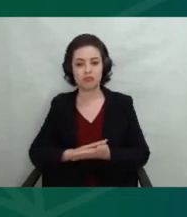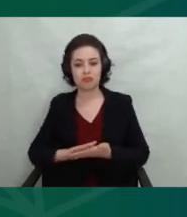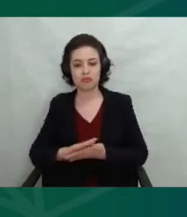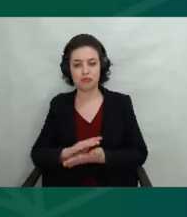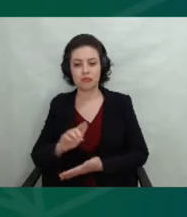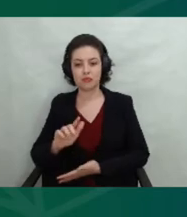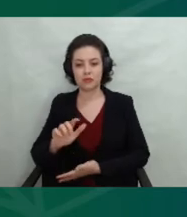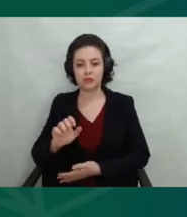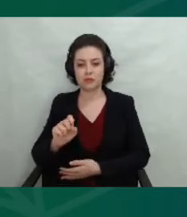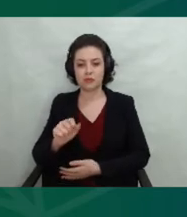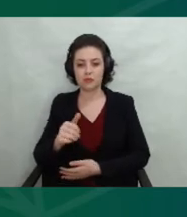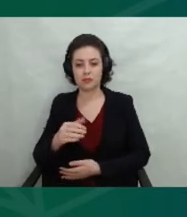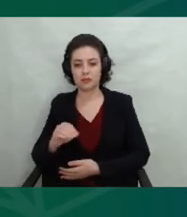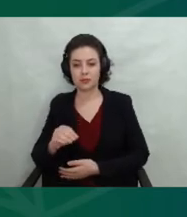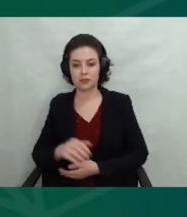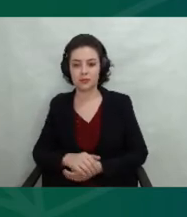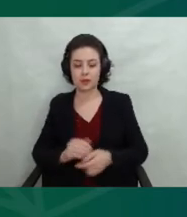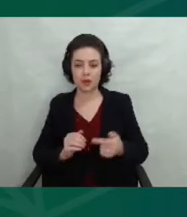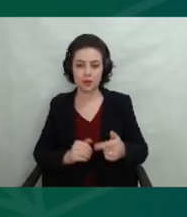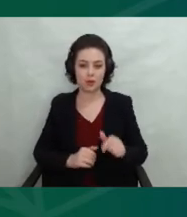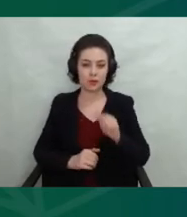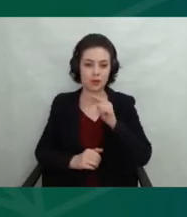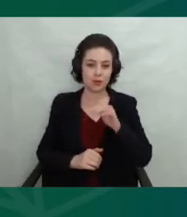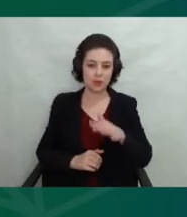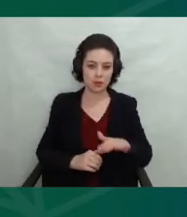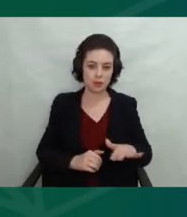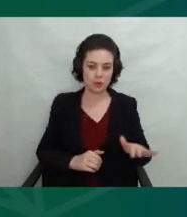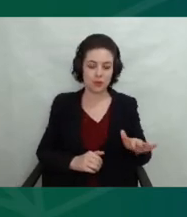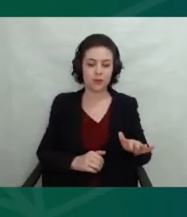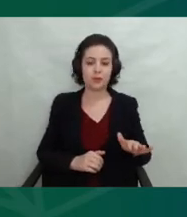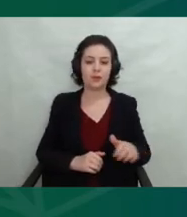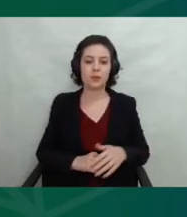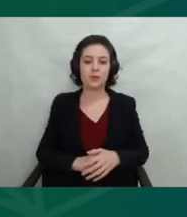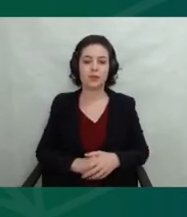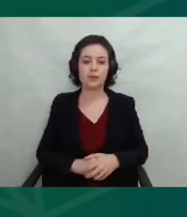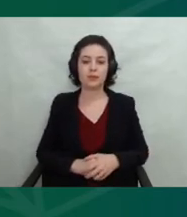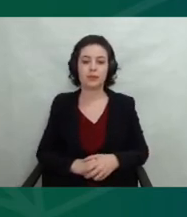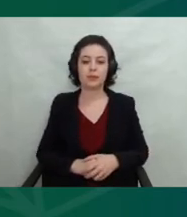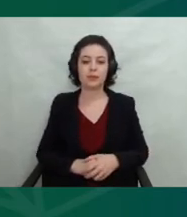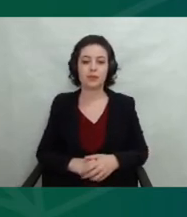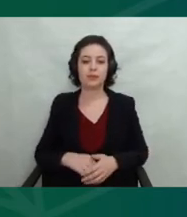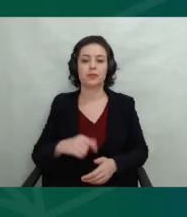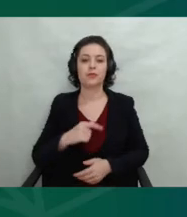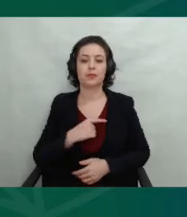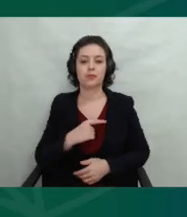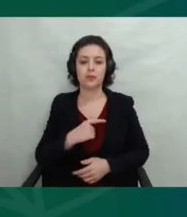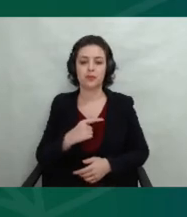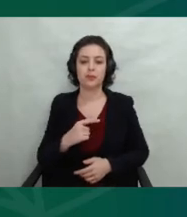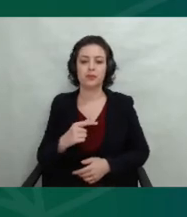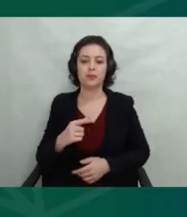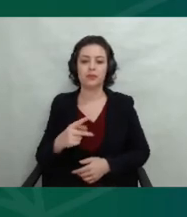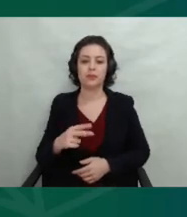tratados com a água do efluente têxtil, apresentando as lesões pré-neoplásticas. E como eu havia